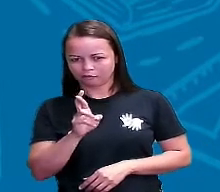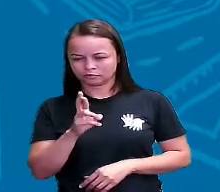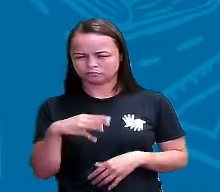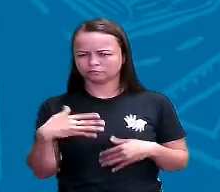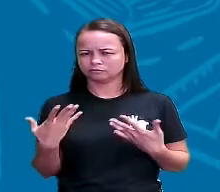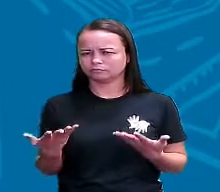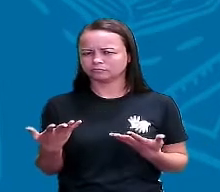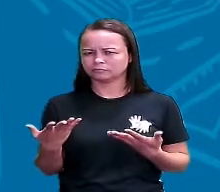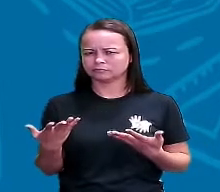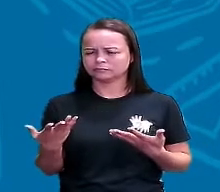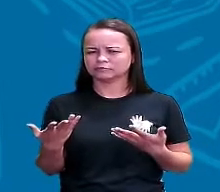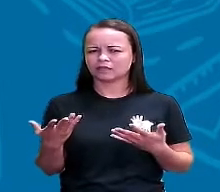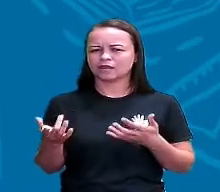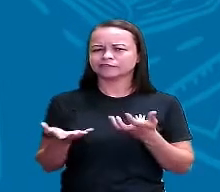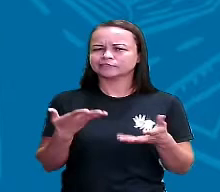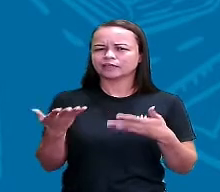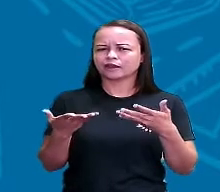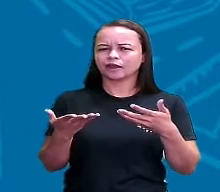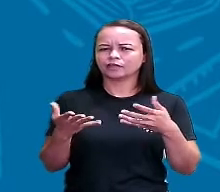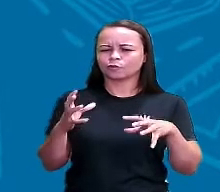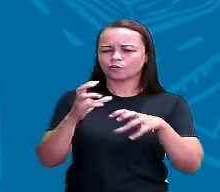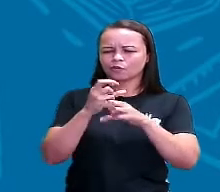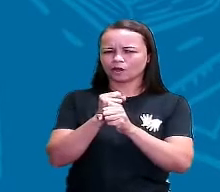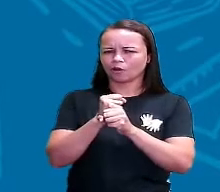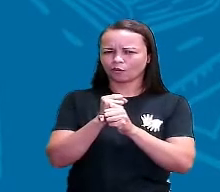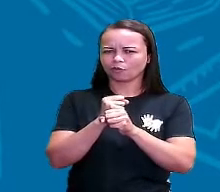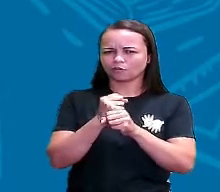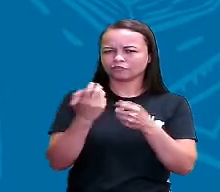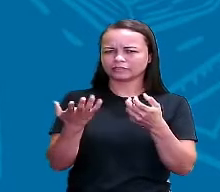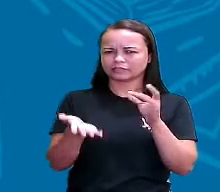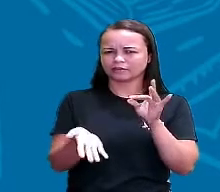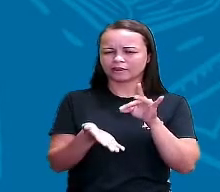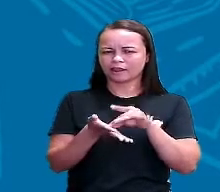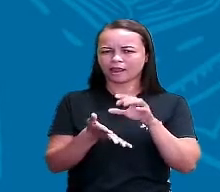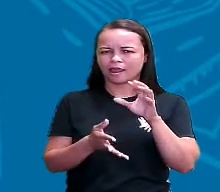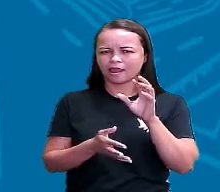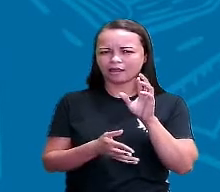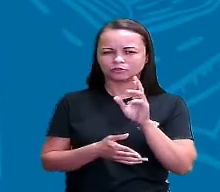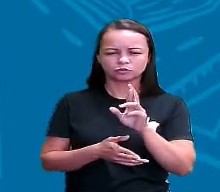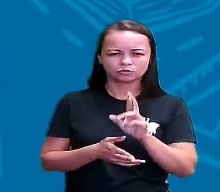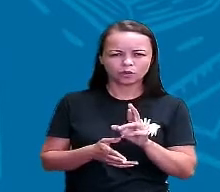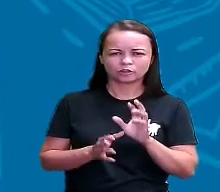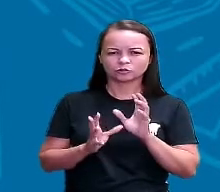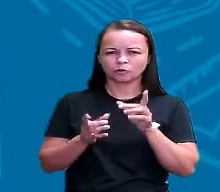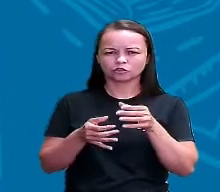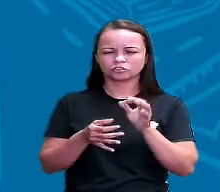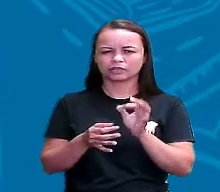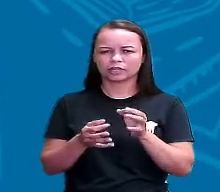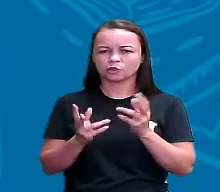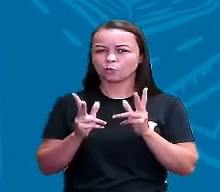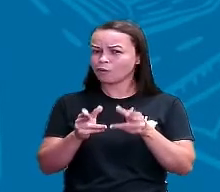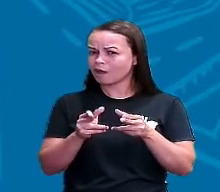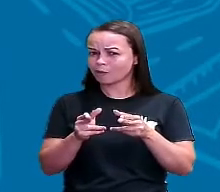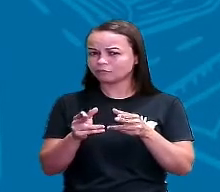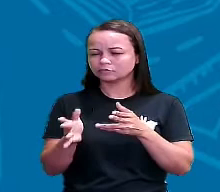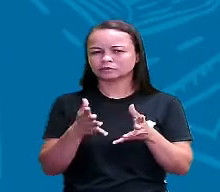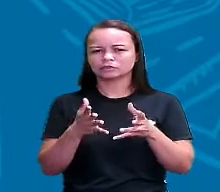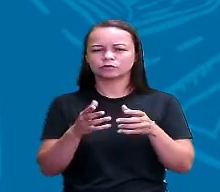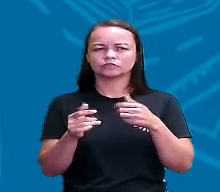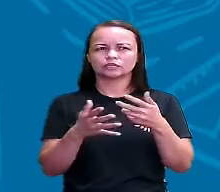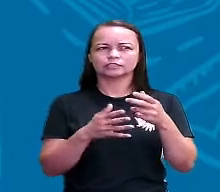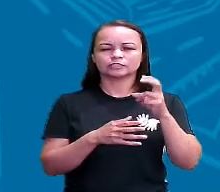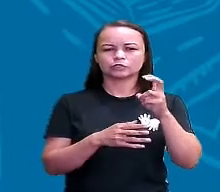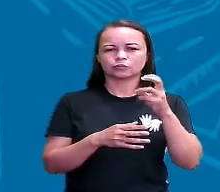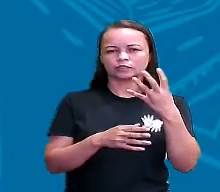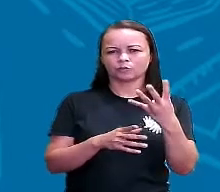o cálculo dará o mesmo resultado? Será que quando eu fizer a sominha lá, a adição, 54